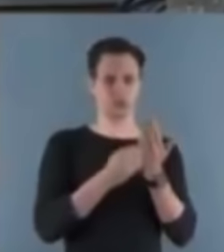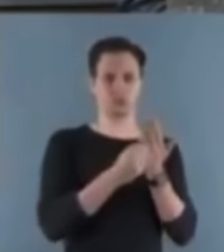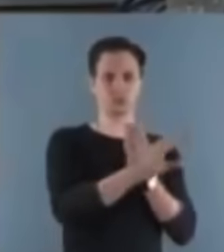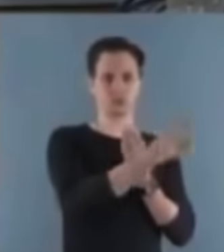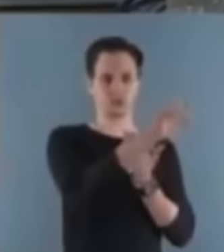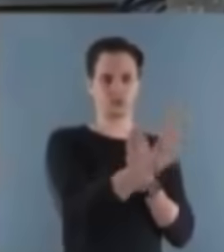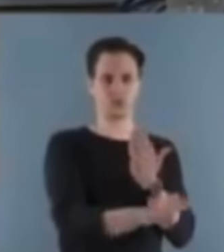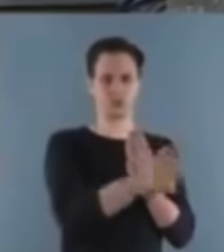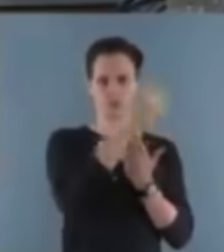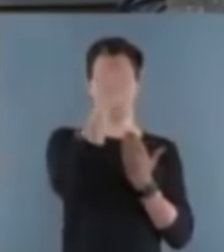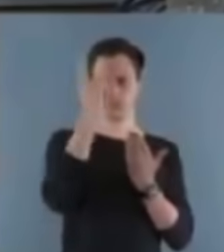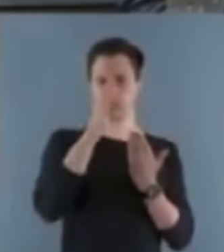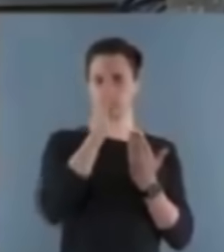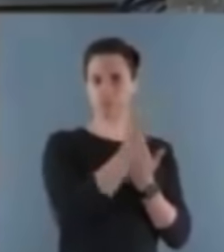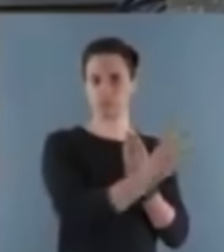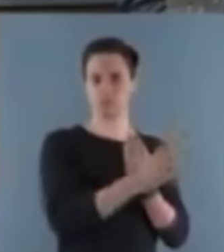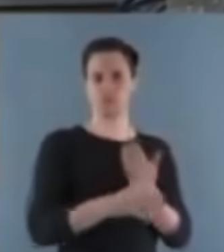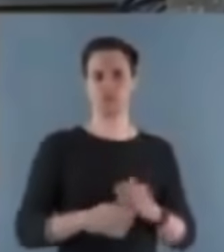está incriminando.